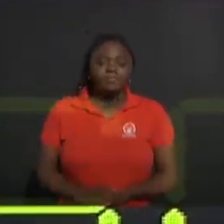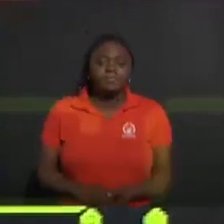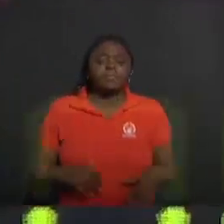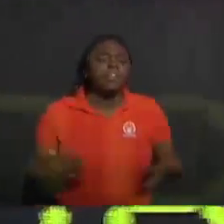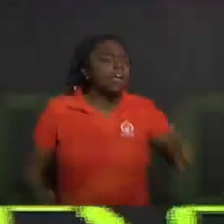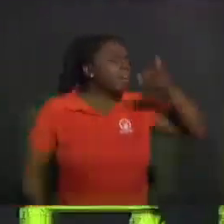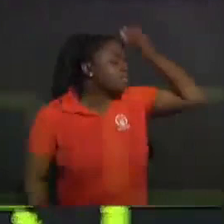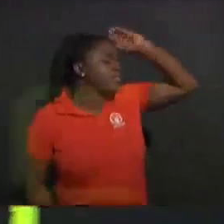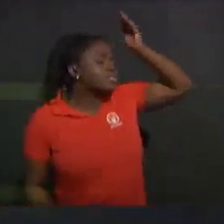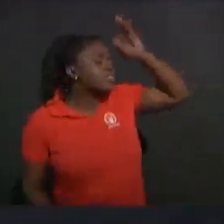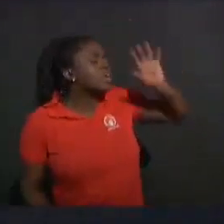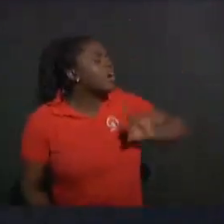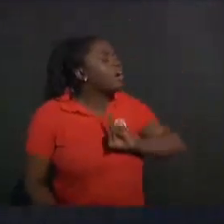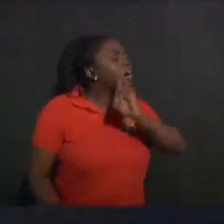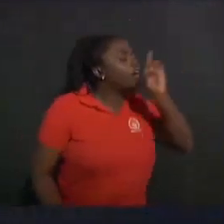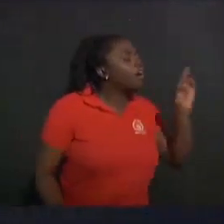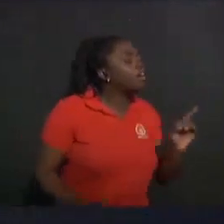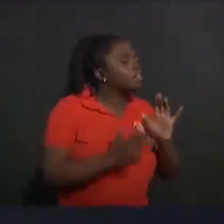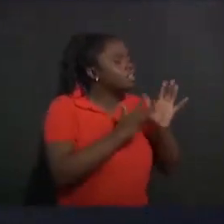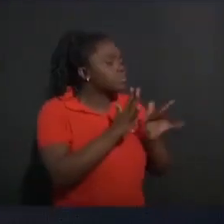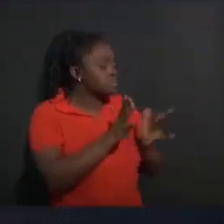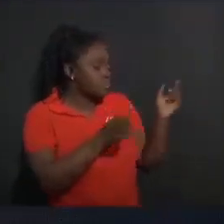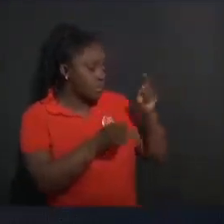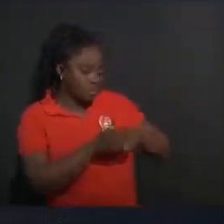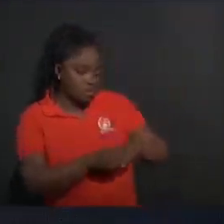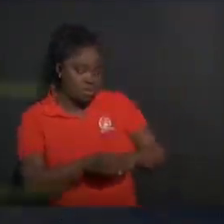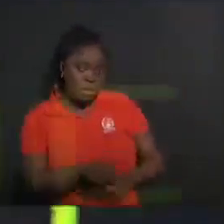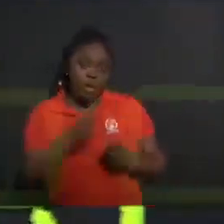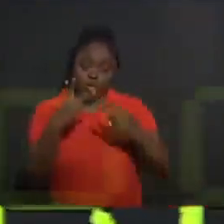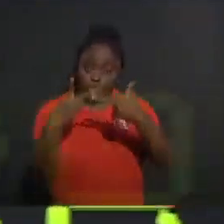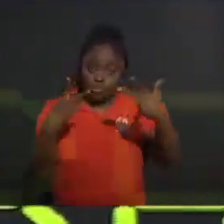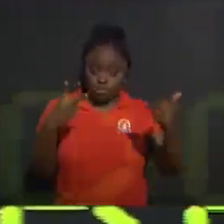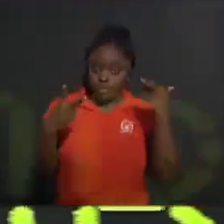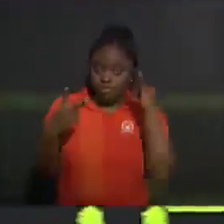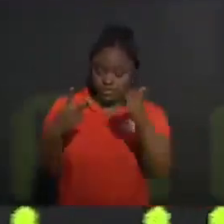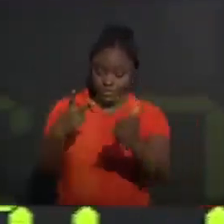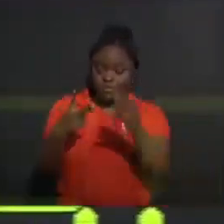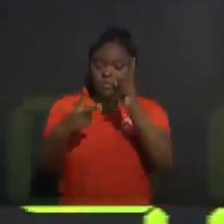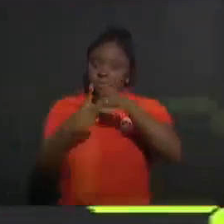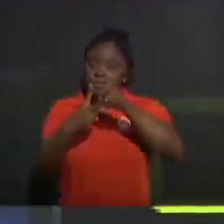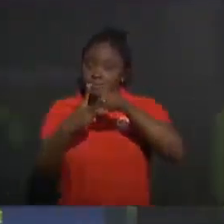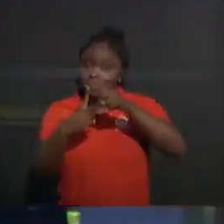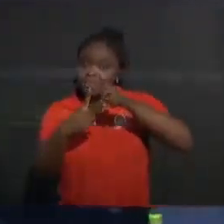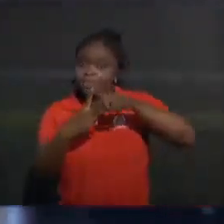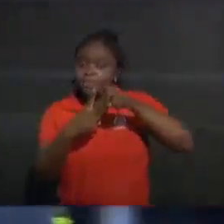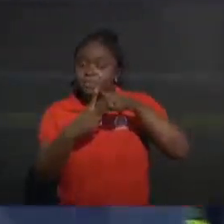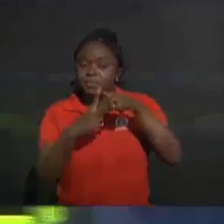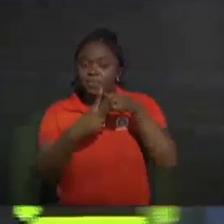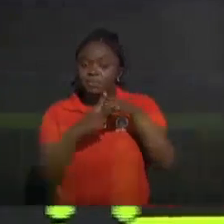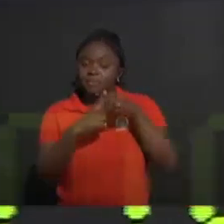Lucinho, quando Jesus virá? Eu tenho duas coisas para te falar. Primeiro.